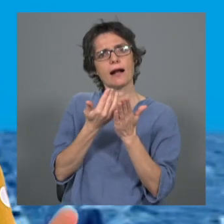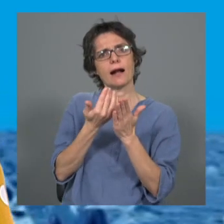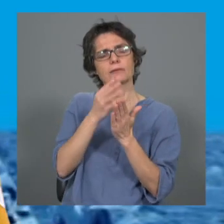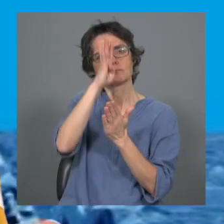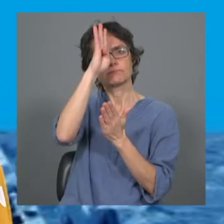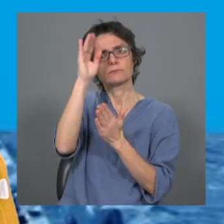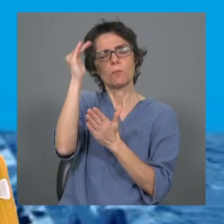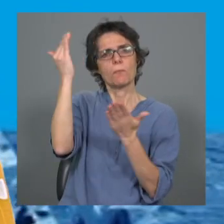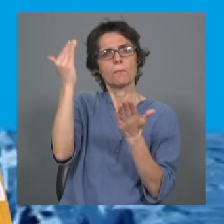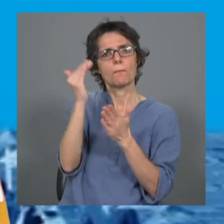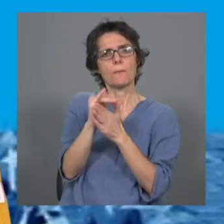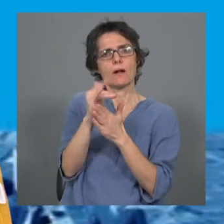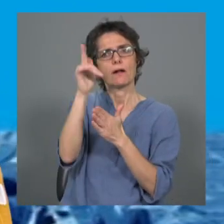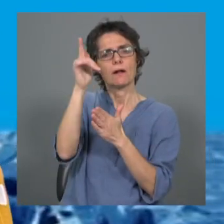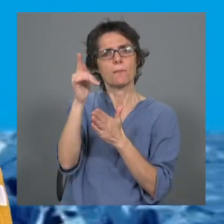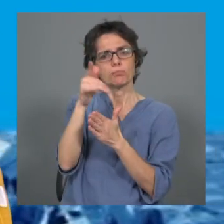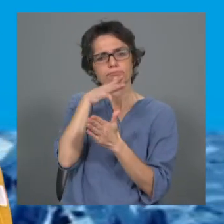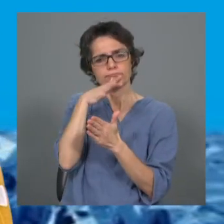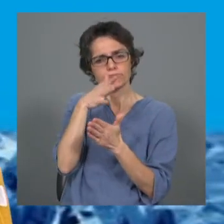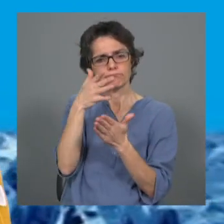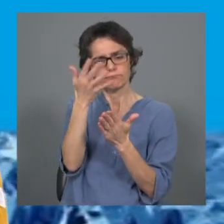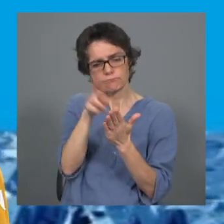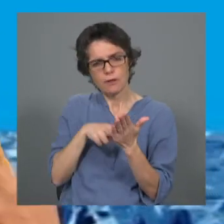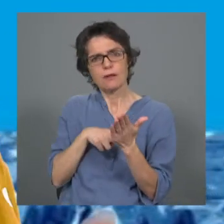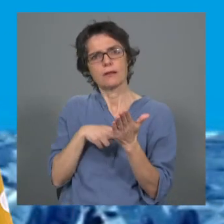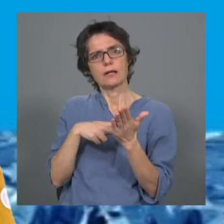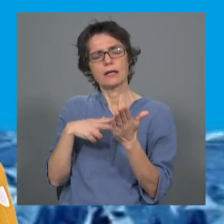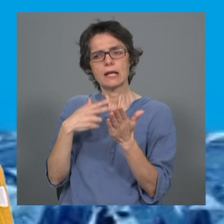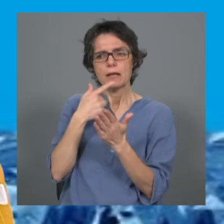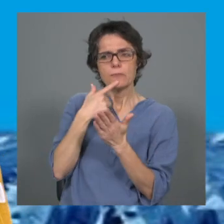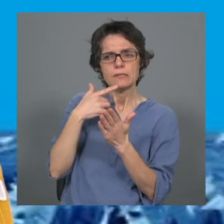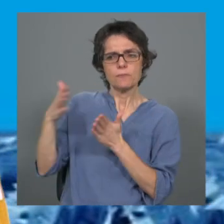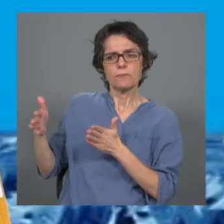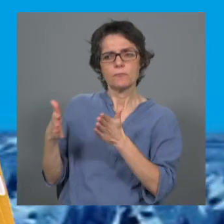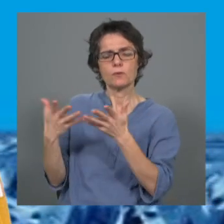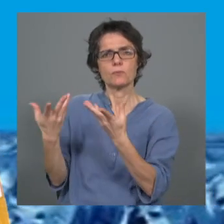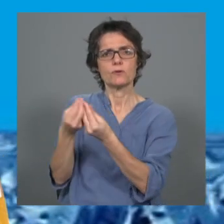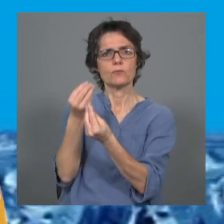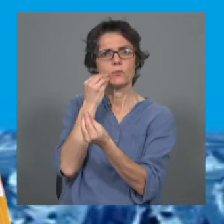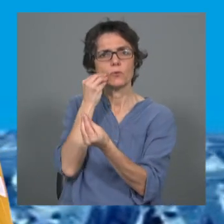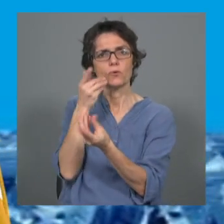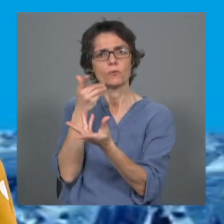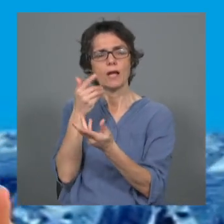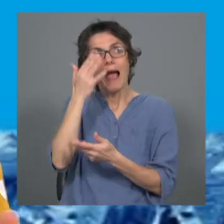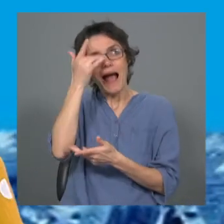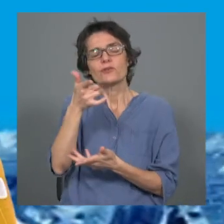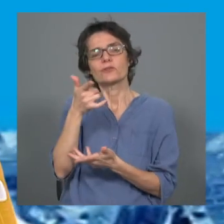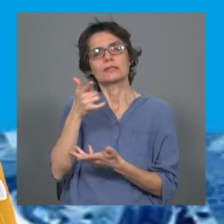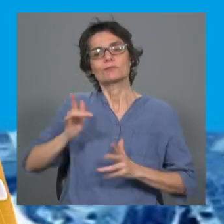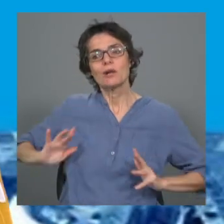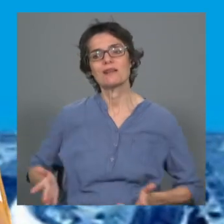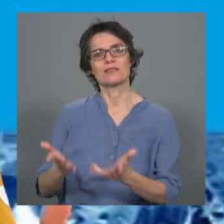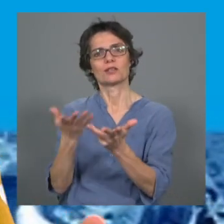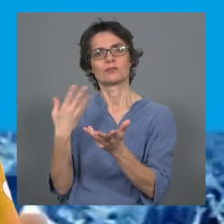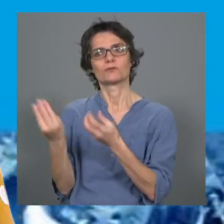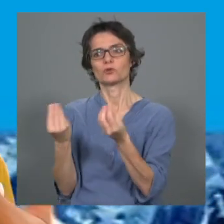se encontrava. E, portanto, foi assim um bom empurrão para pôr os grupos a pensar um bocadinho sobre